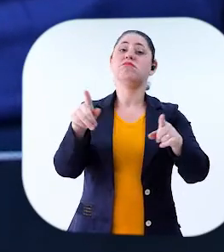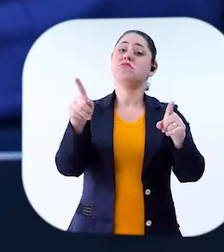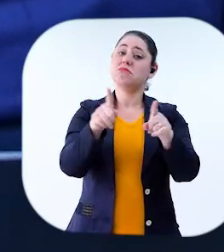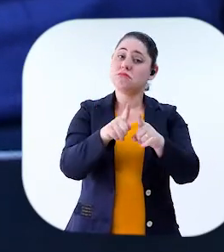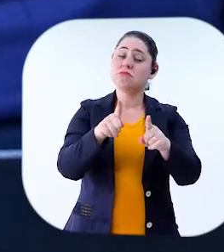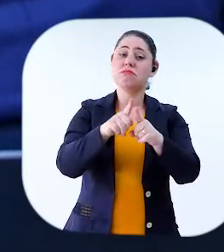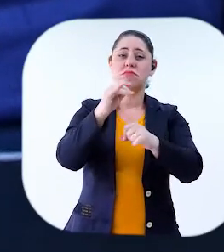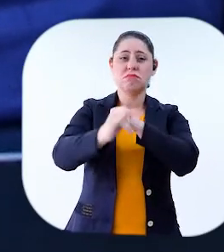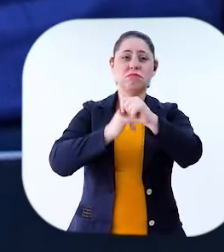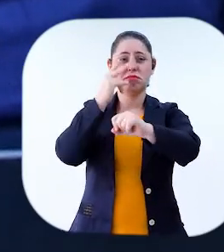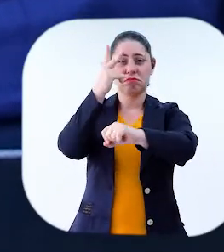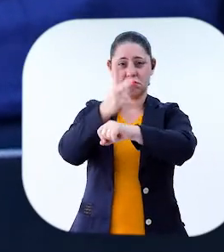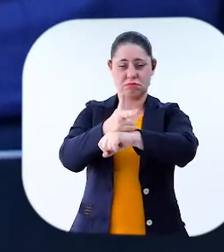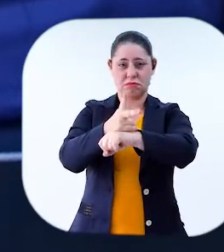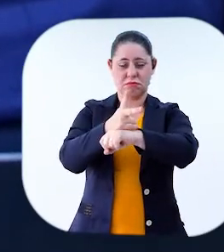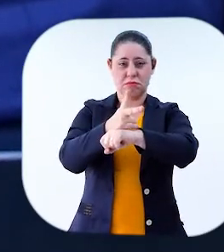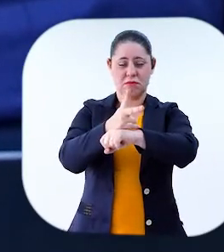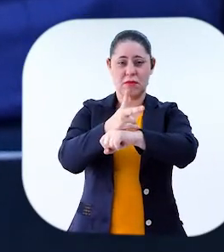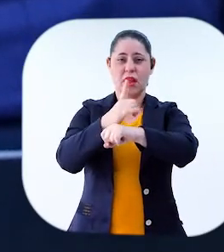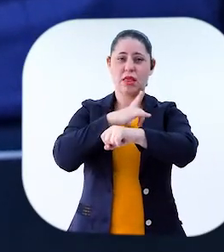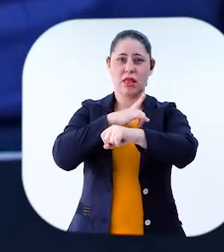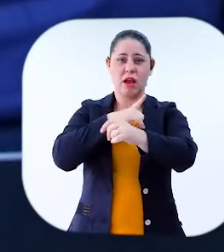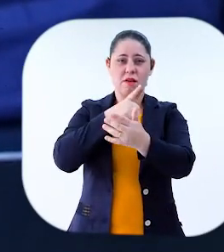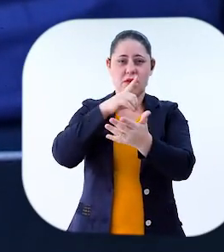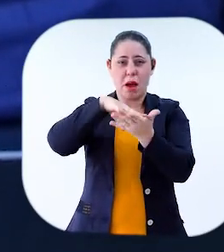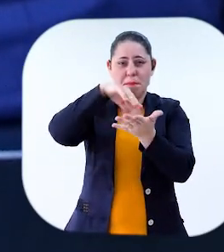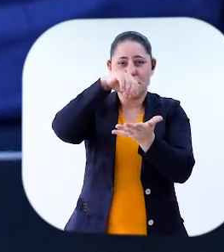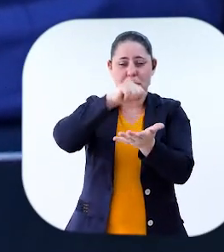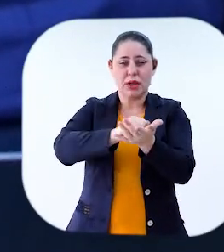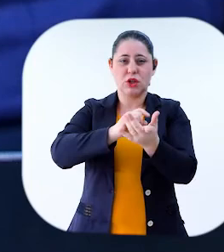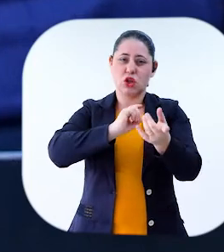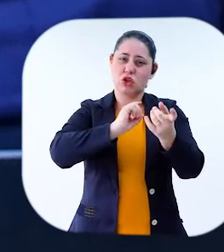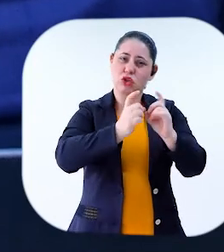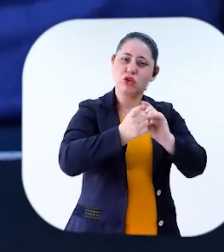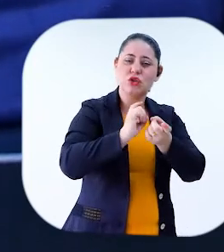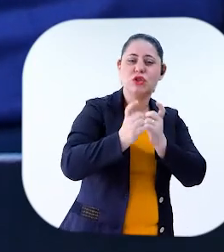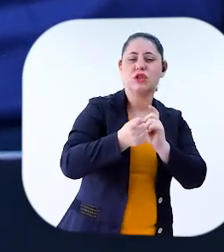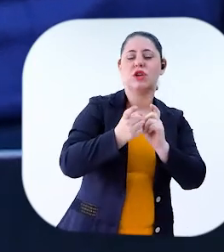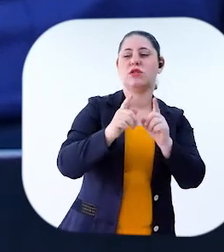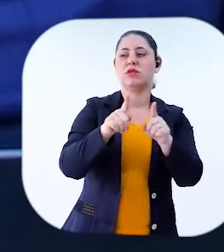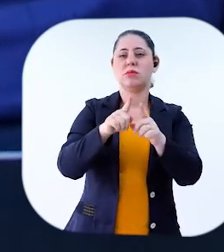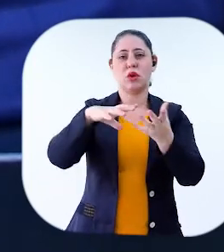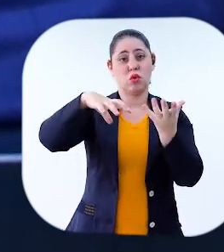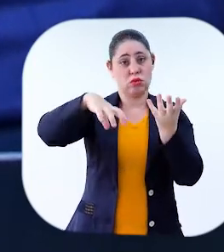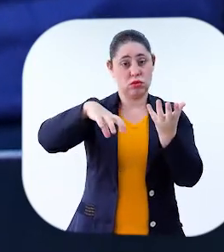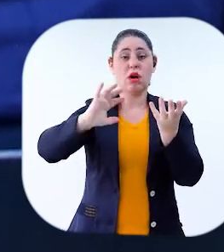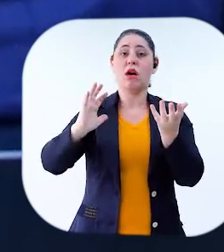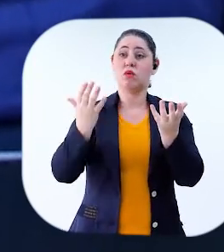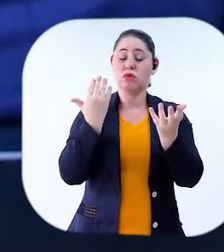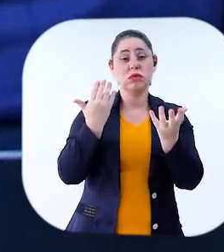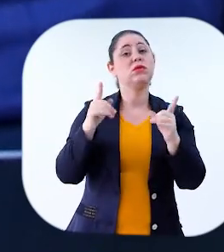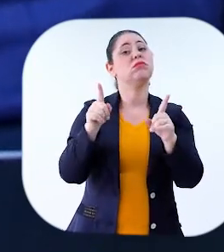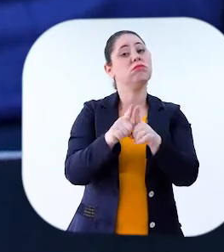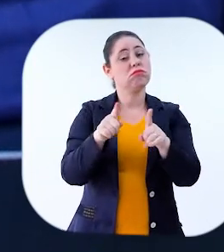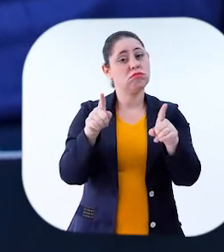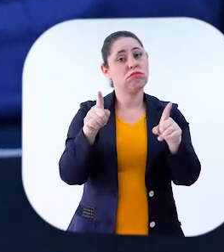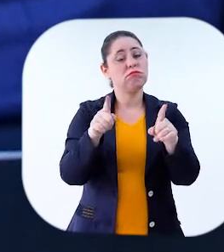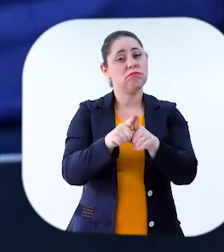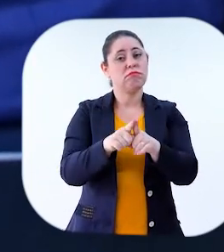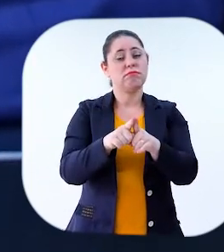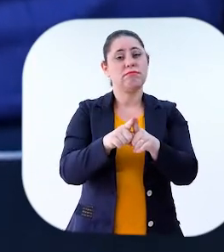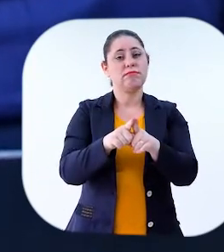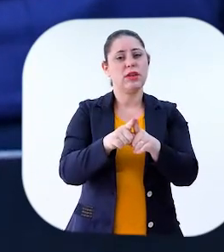votações já ocorrem de maneira virtual, né, por meio dos aplicativos de reunião de chat, né? No Congresso Nacional isso também já é uma